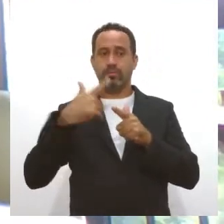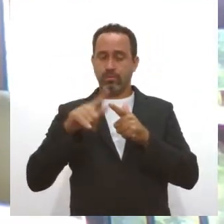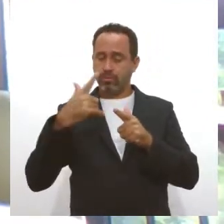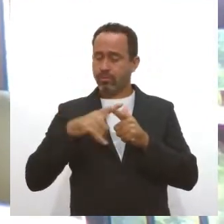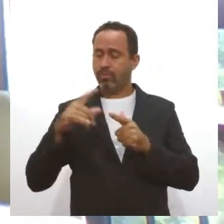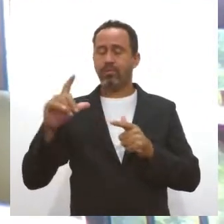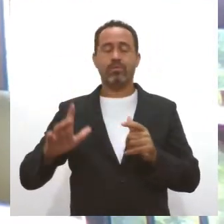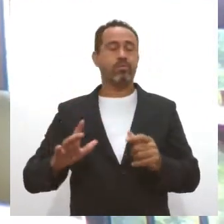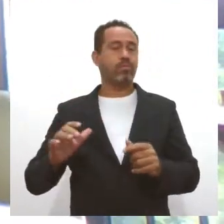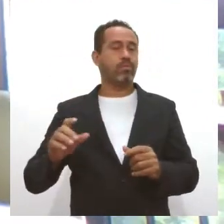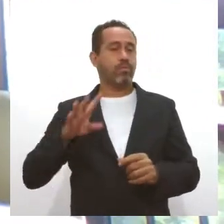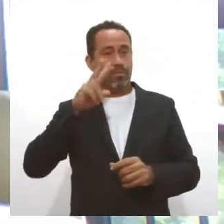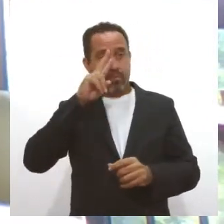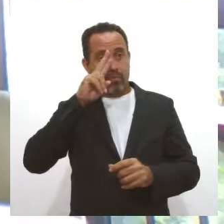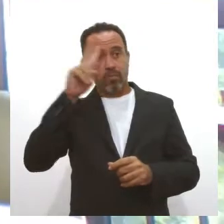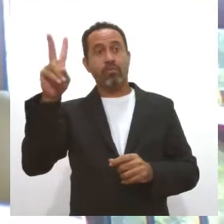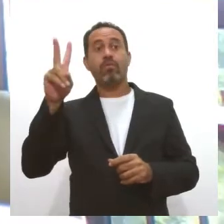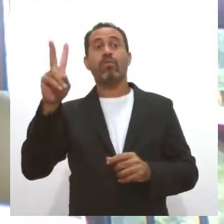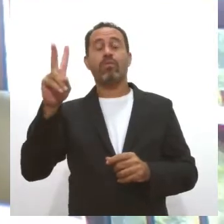graves. Então,